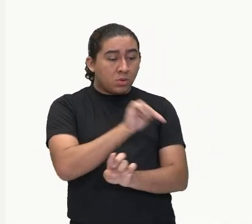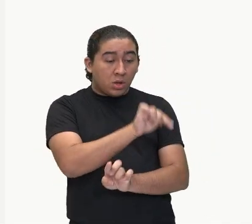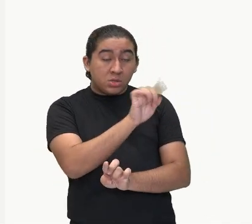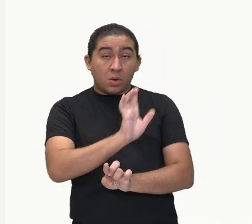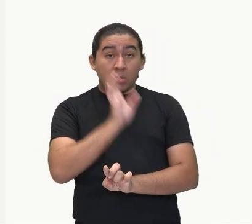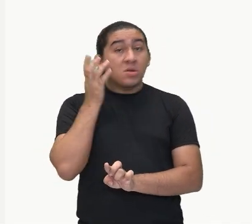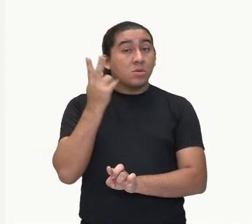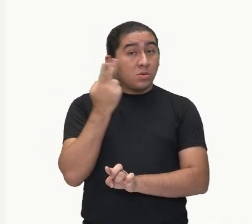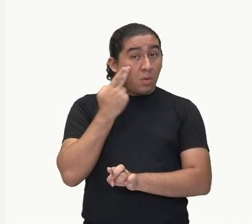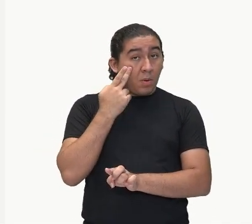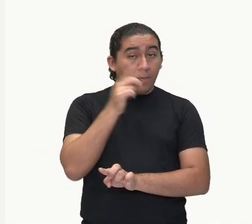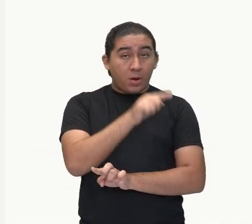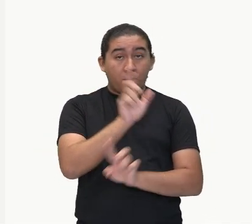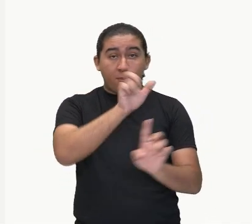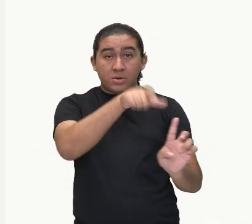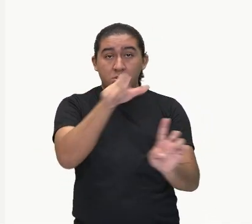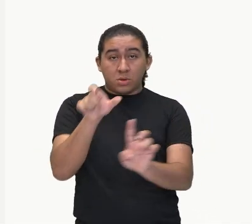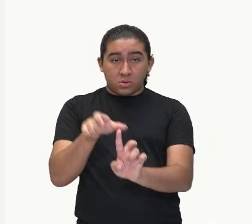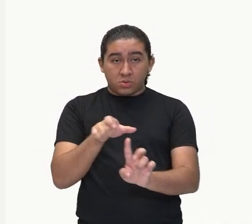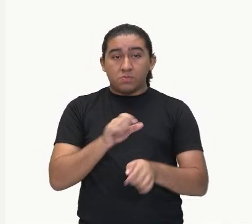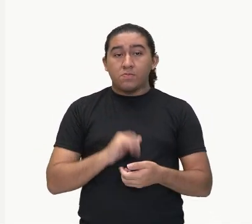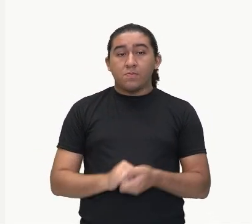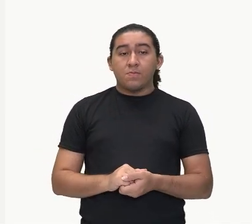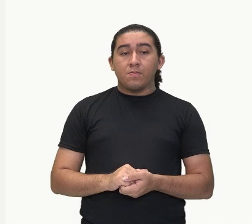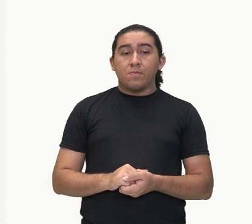com os personagens.